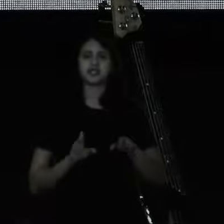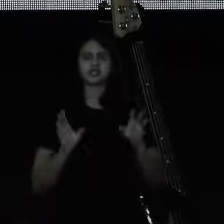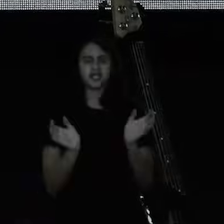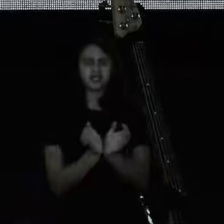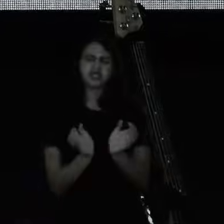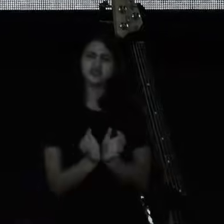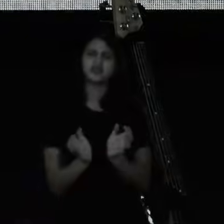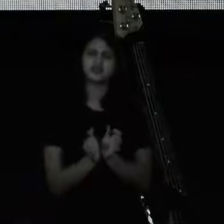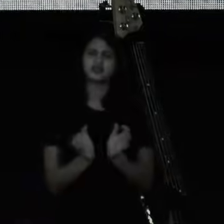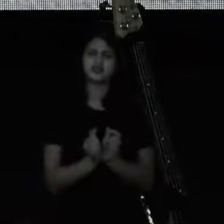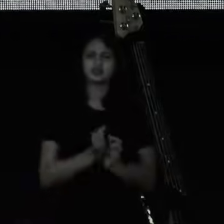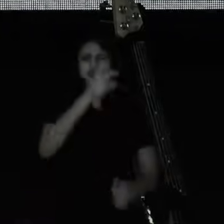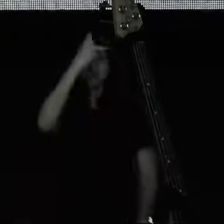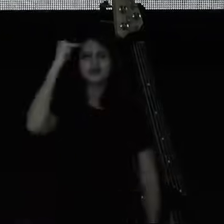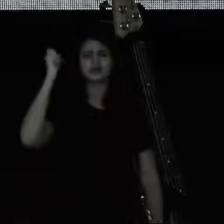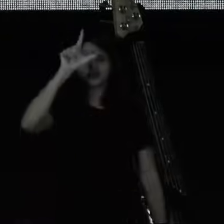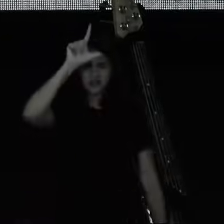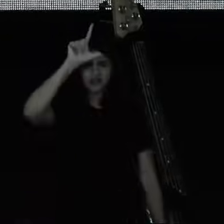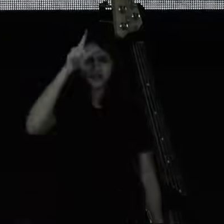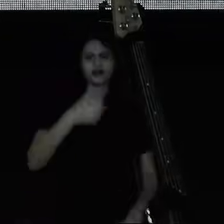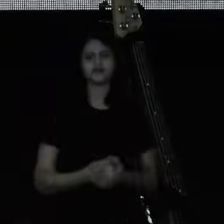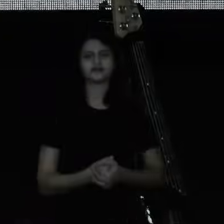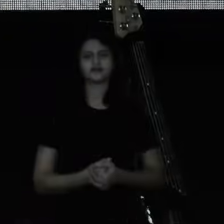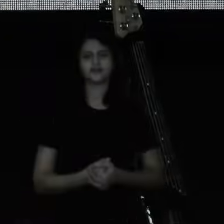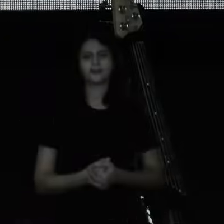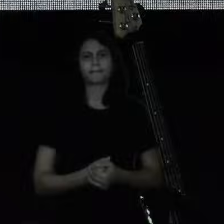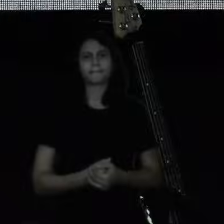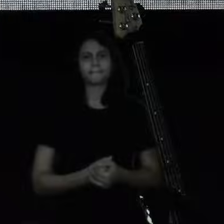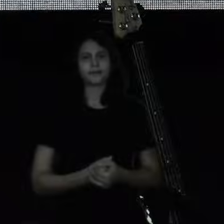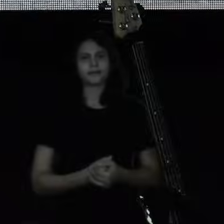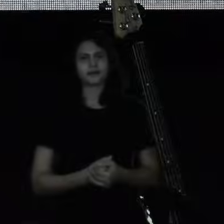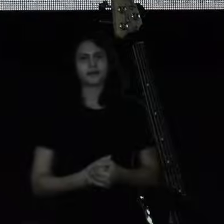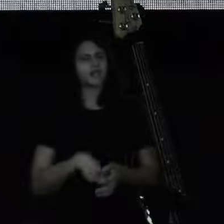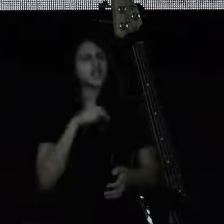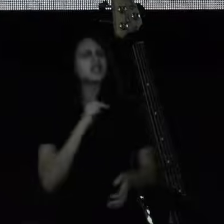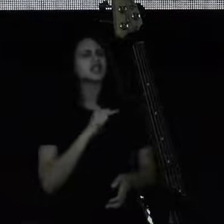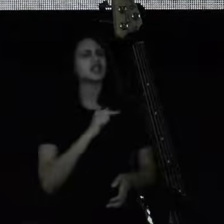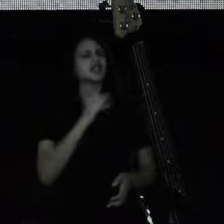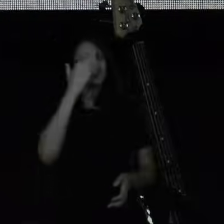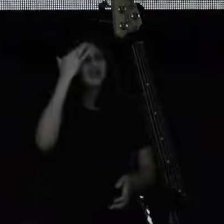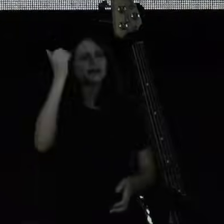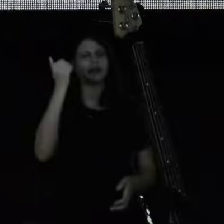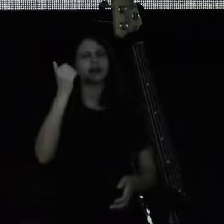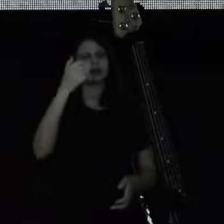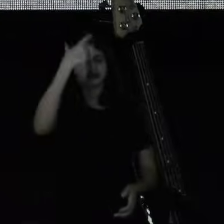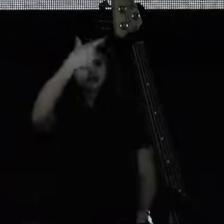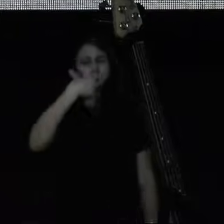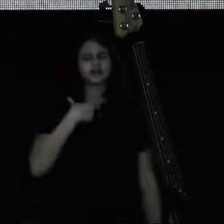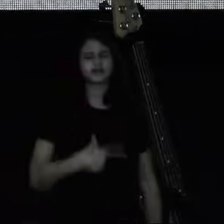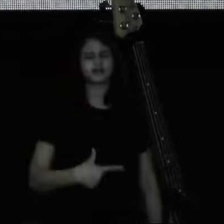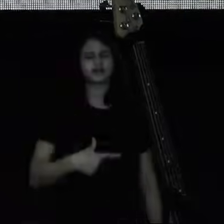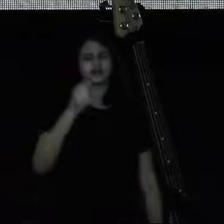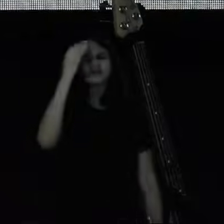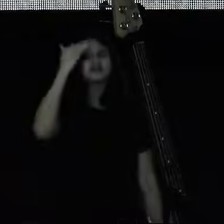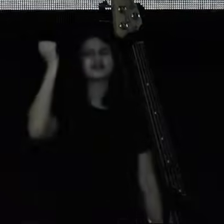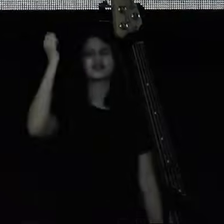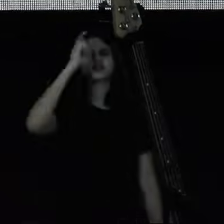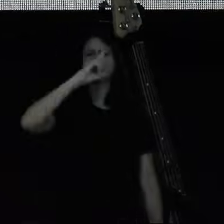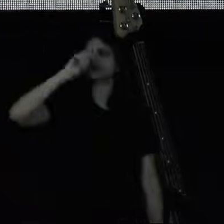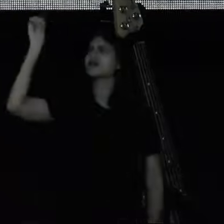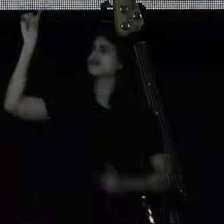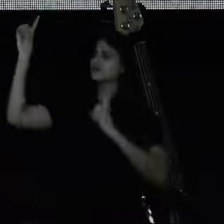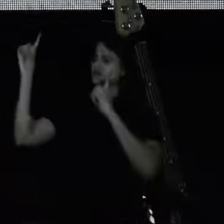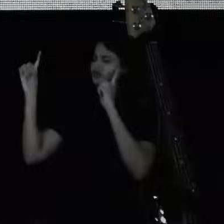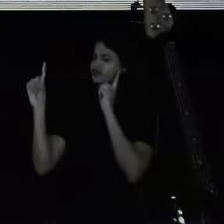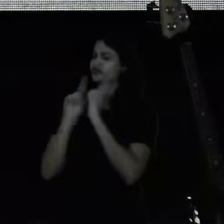Sabe, Jefté sabia quem era, sabia de quem era filho e onde todo o problema tinha começado.